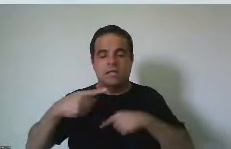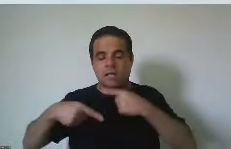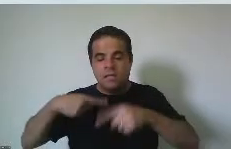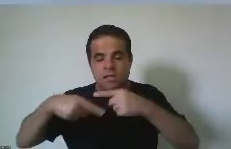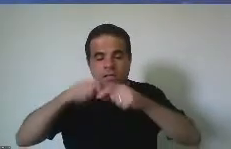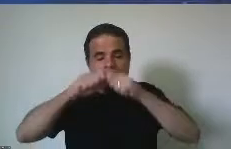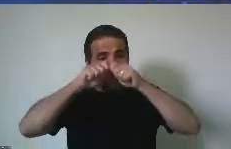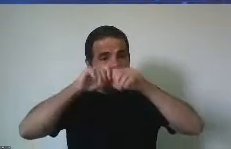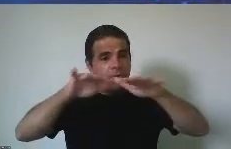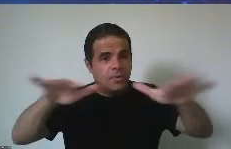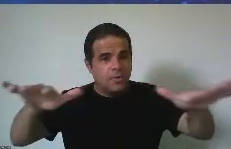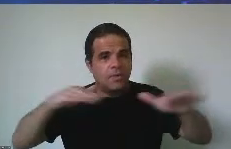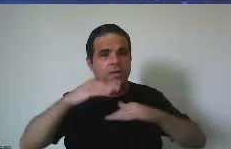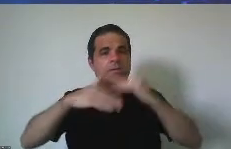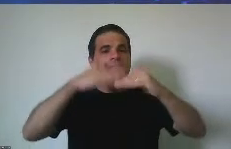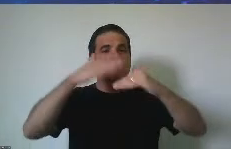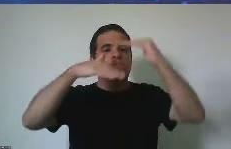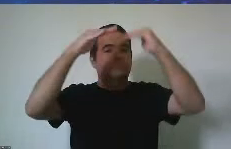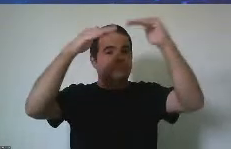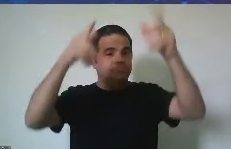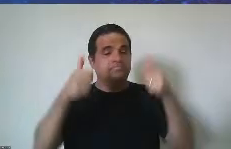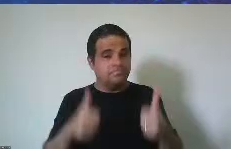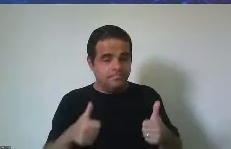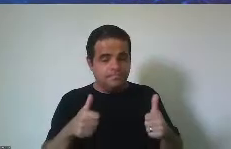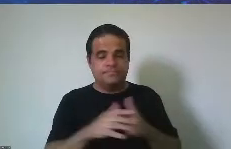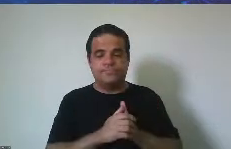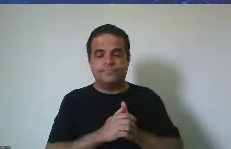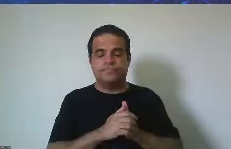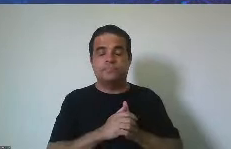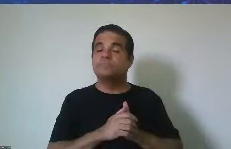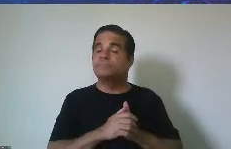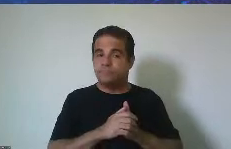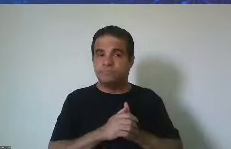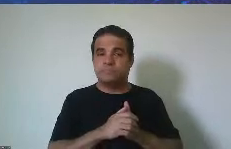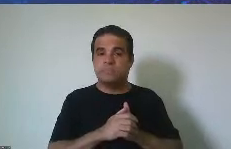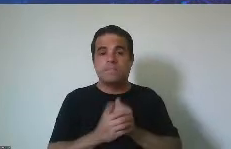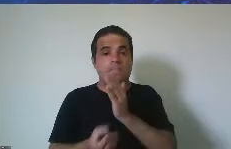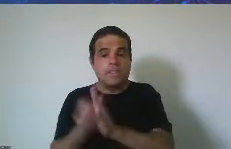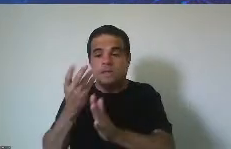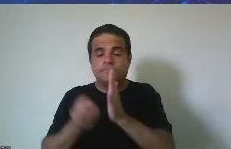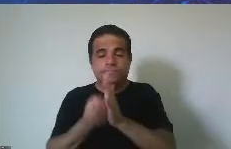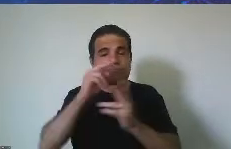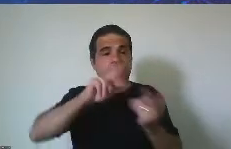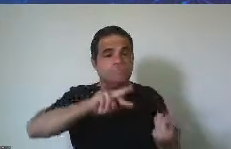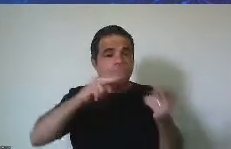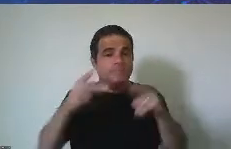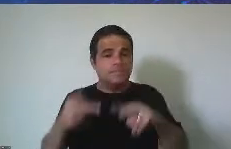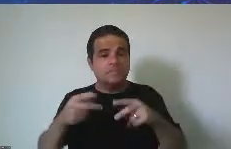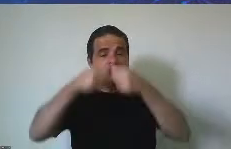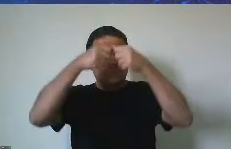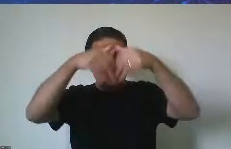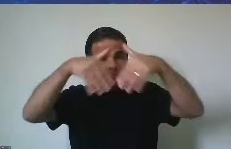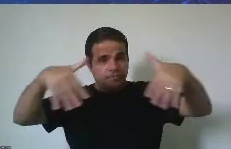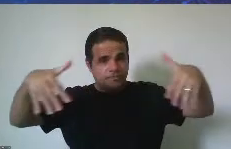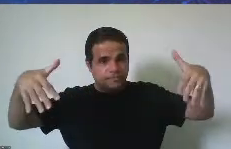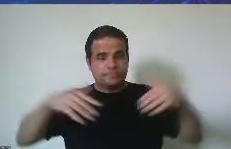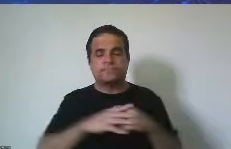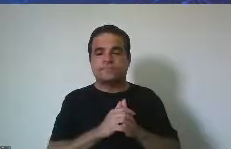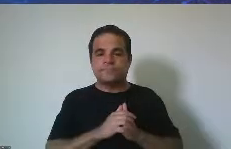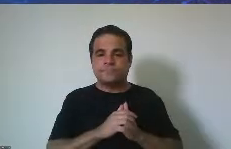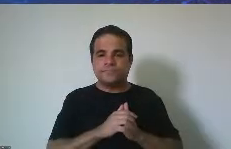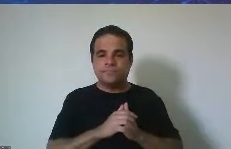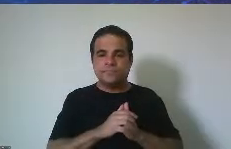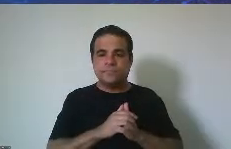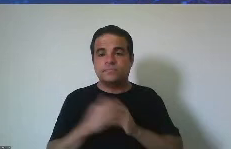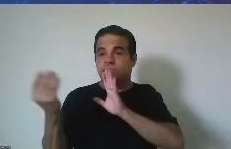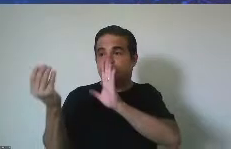tendo um crescimento exponencial então gera inversão de fluxo enfim tá posto